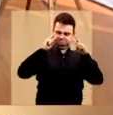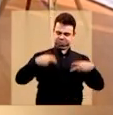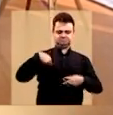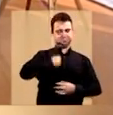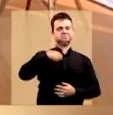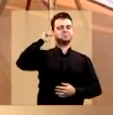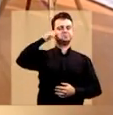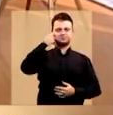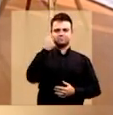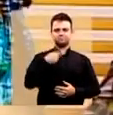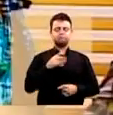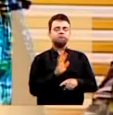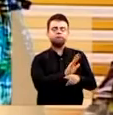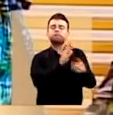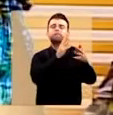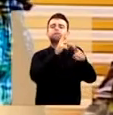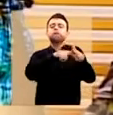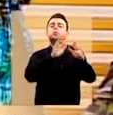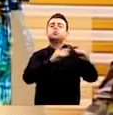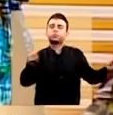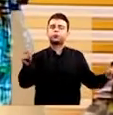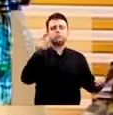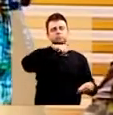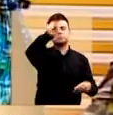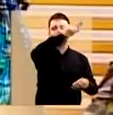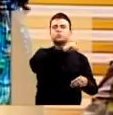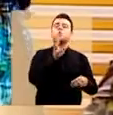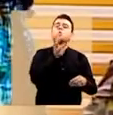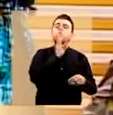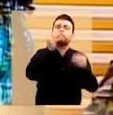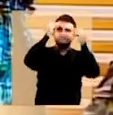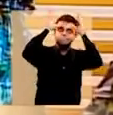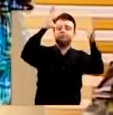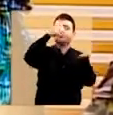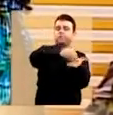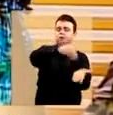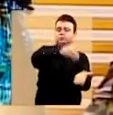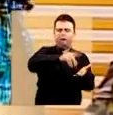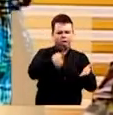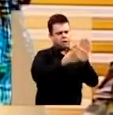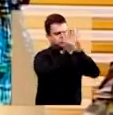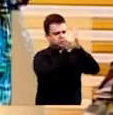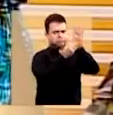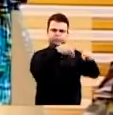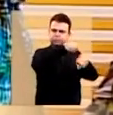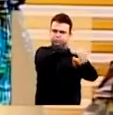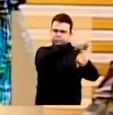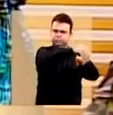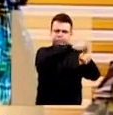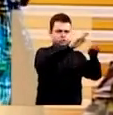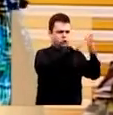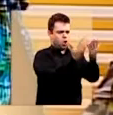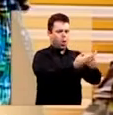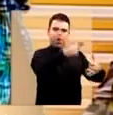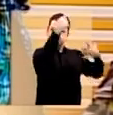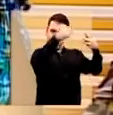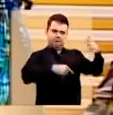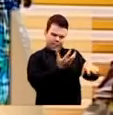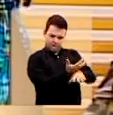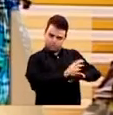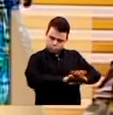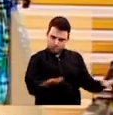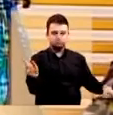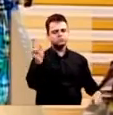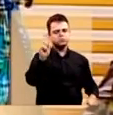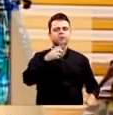essas questões é simples. Falta conhecimento. Mas não é só conhecimento conteudista, didático. É conhecimento